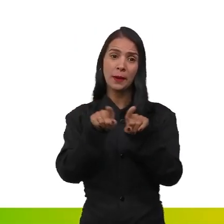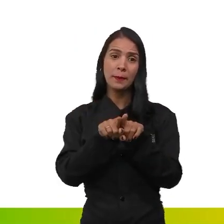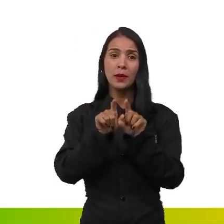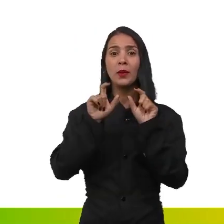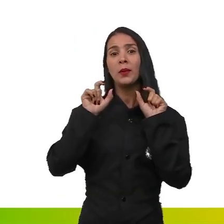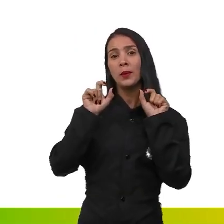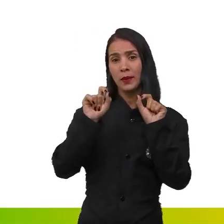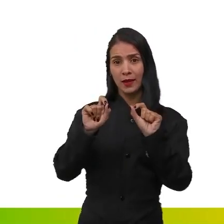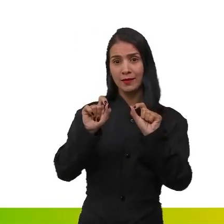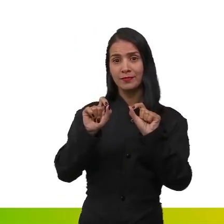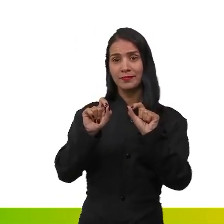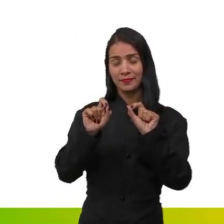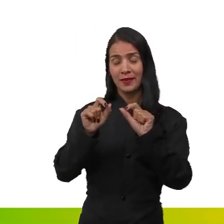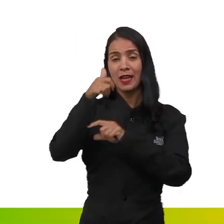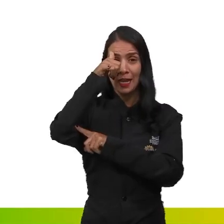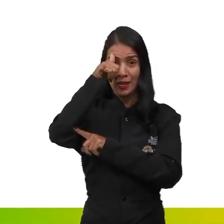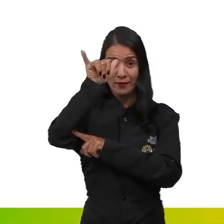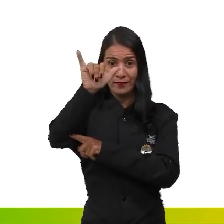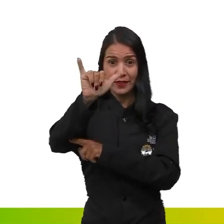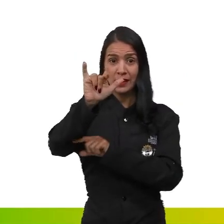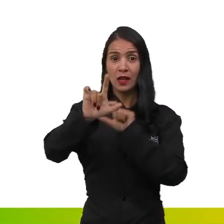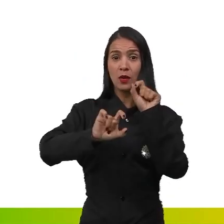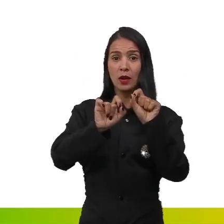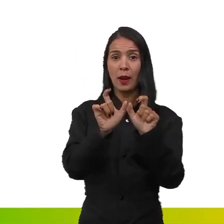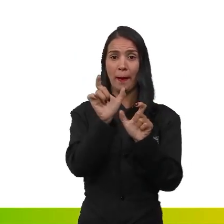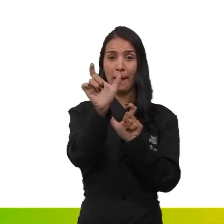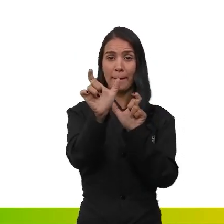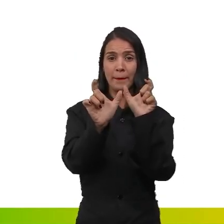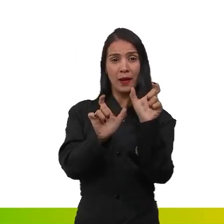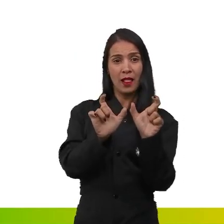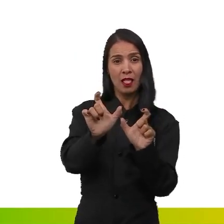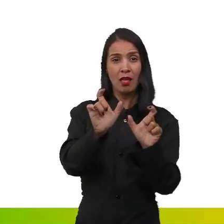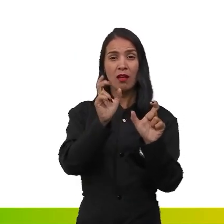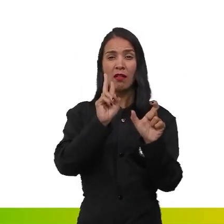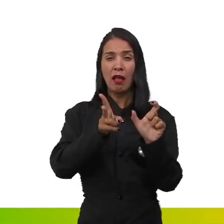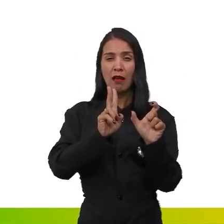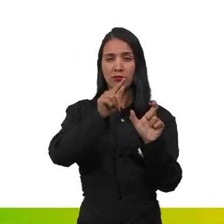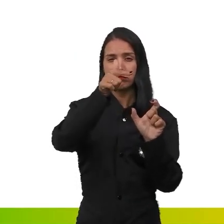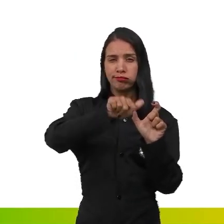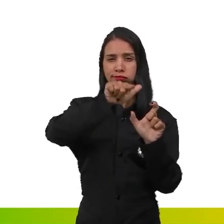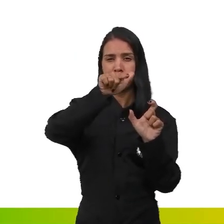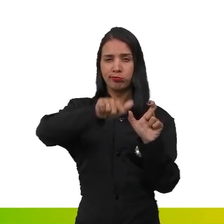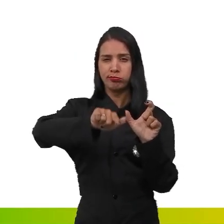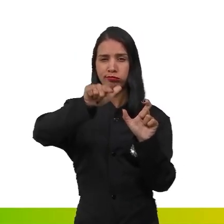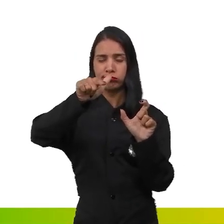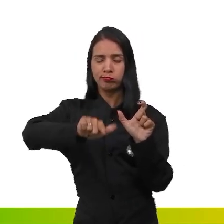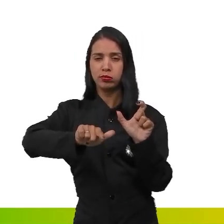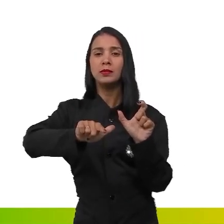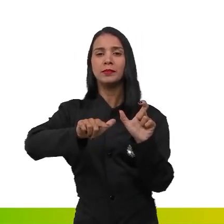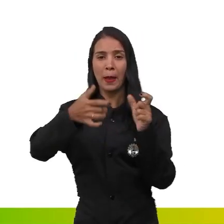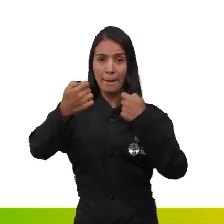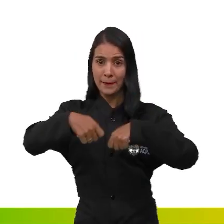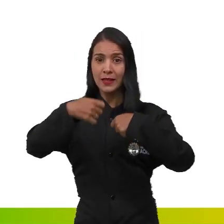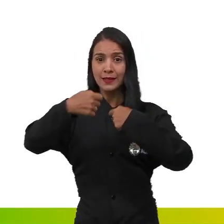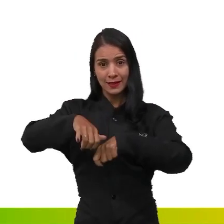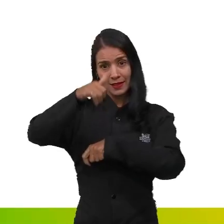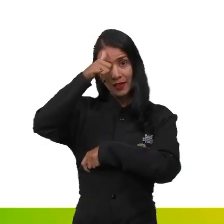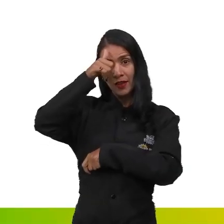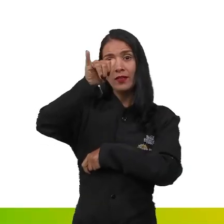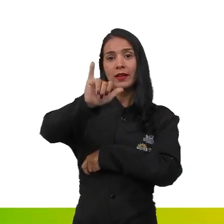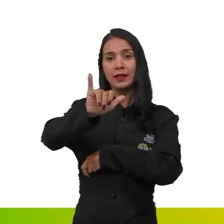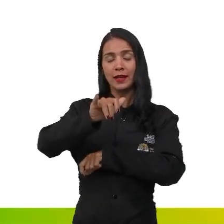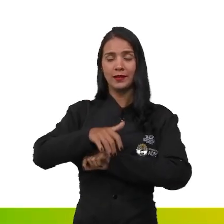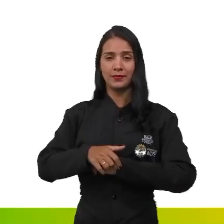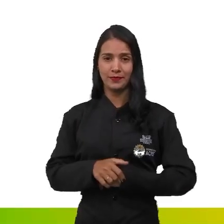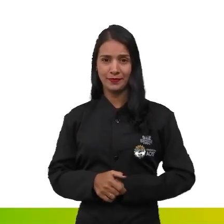disso, evitar que determinadas palavras que já foram mencionadas sejam repetidas, que é a questão